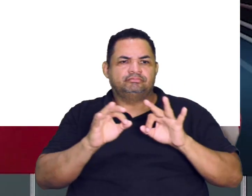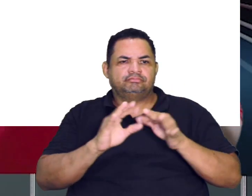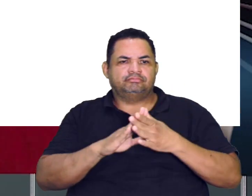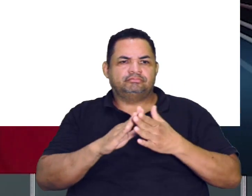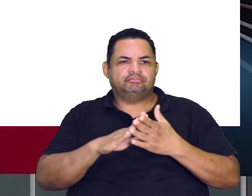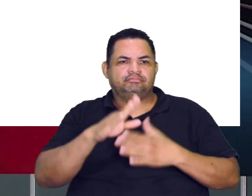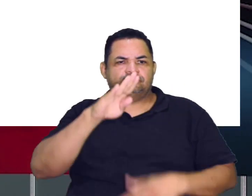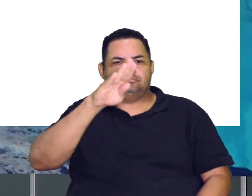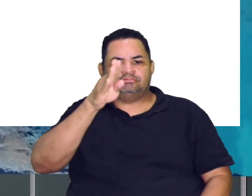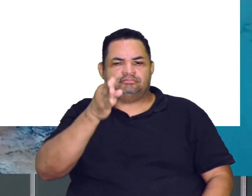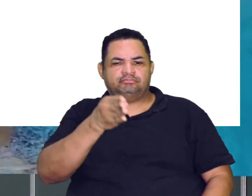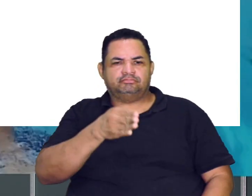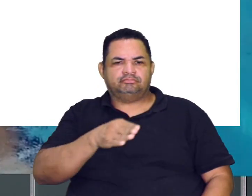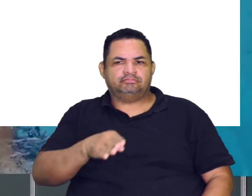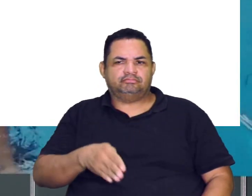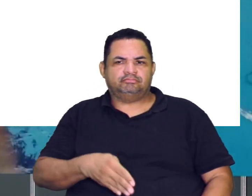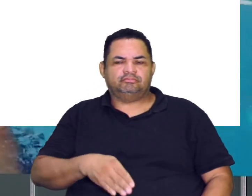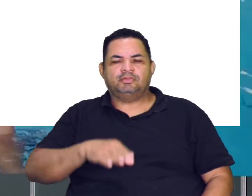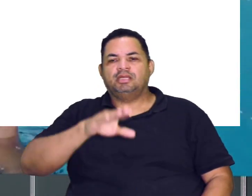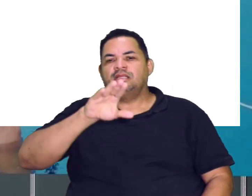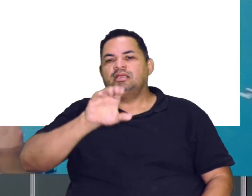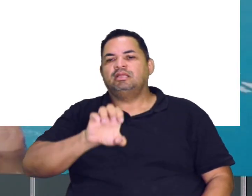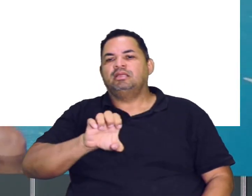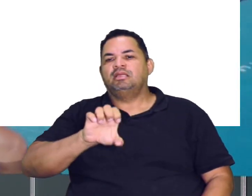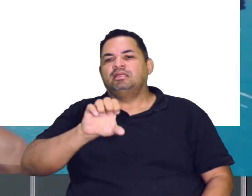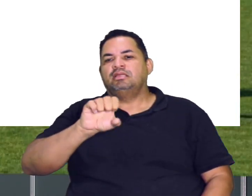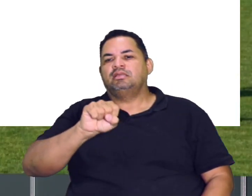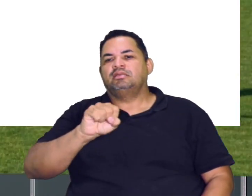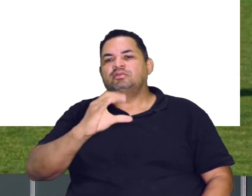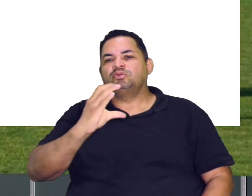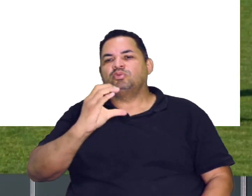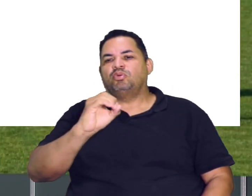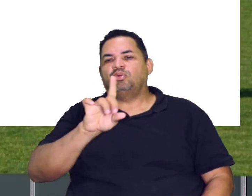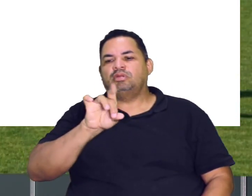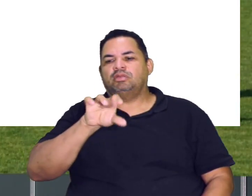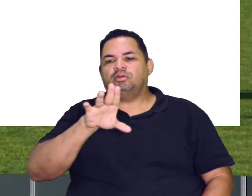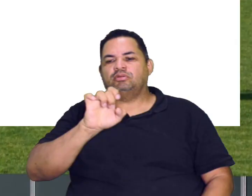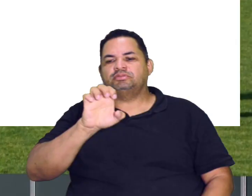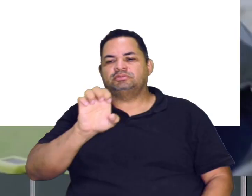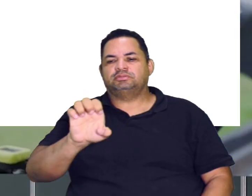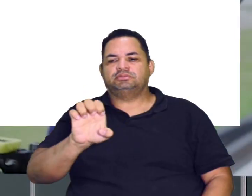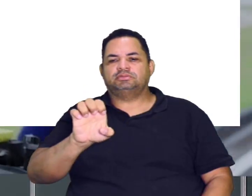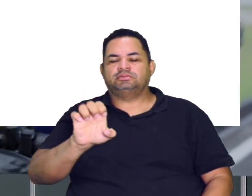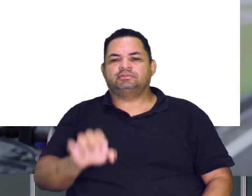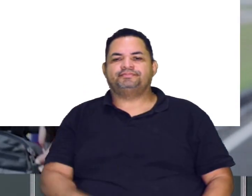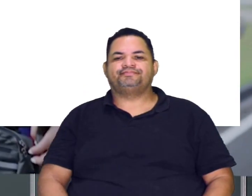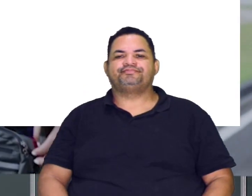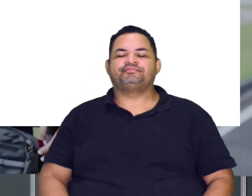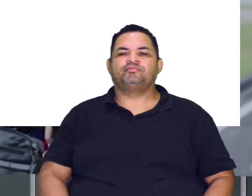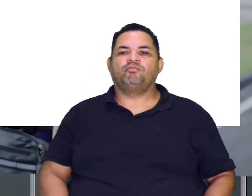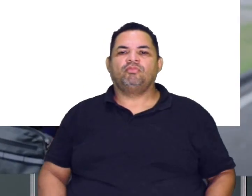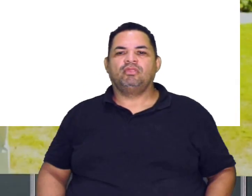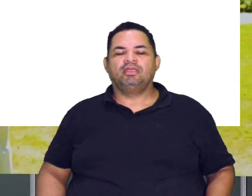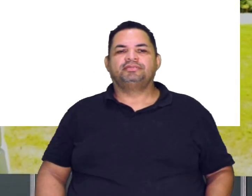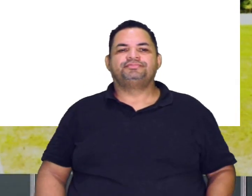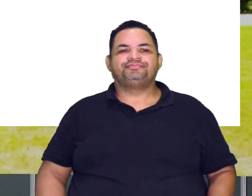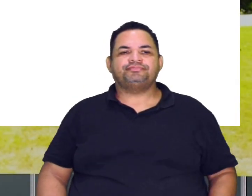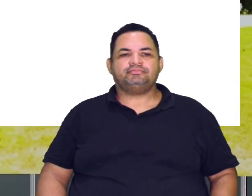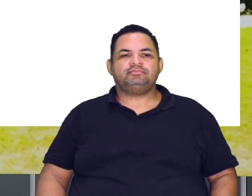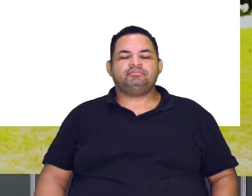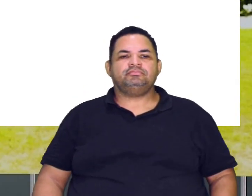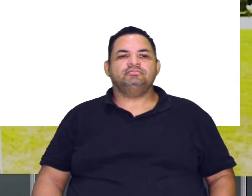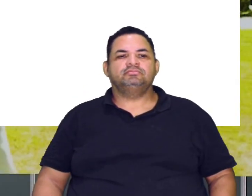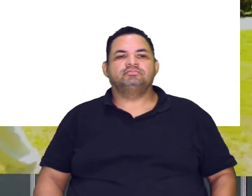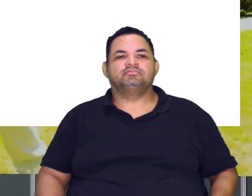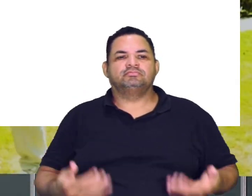esse desvio chamado aí de escoliose, tá bom? Isso, muito bem. E aí essa escoliose,